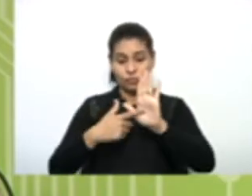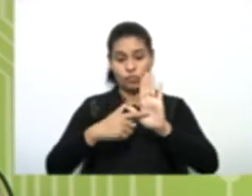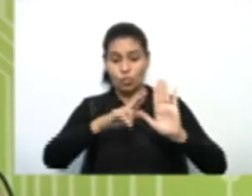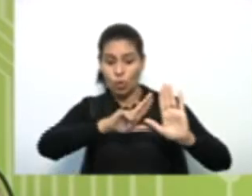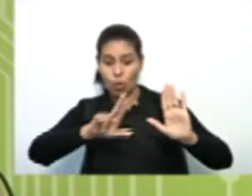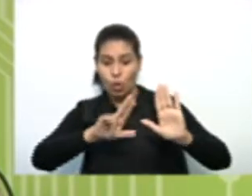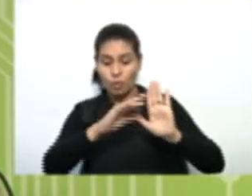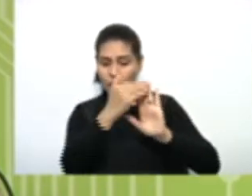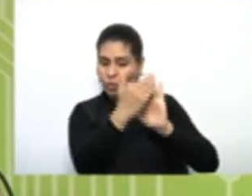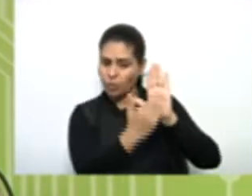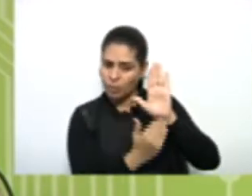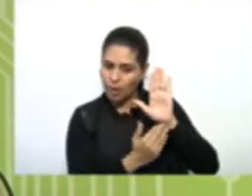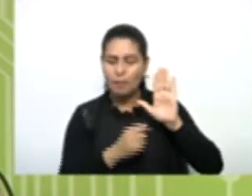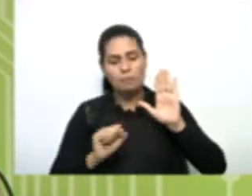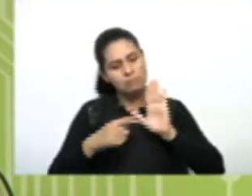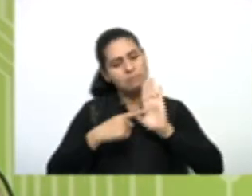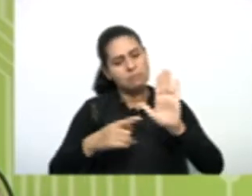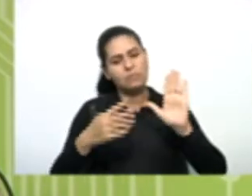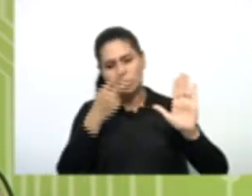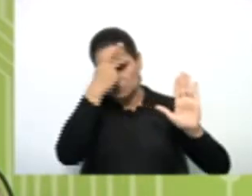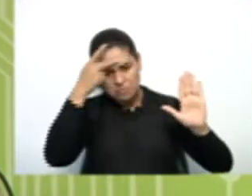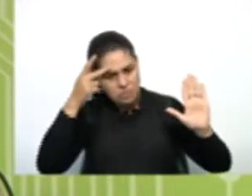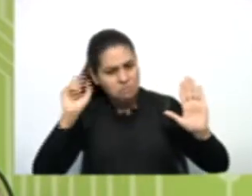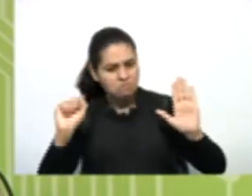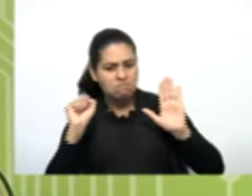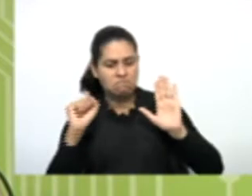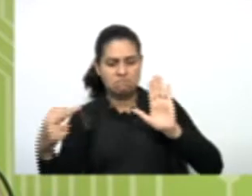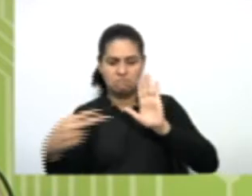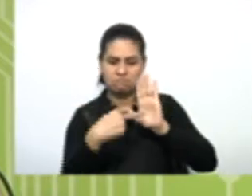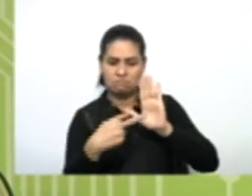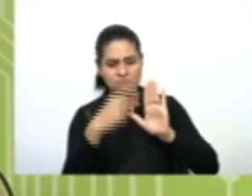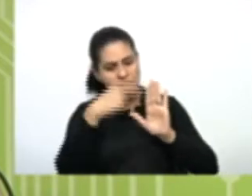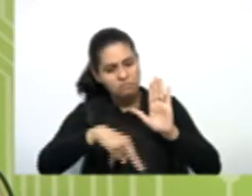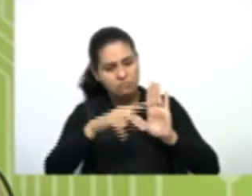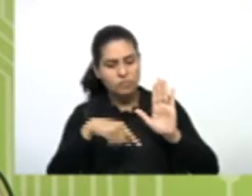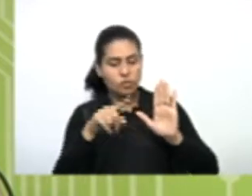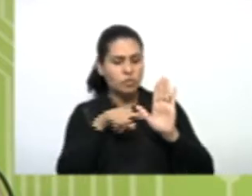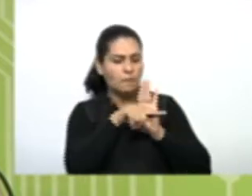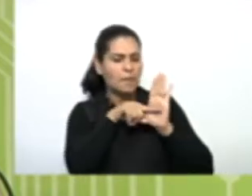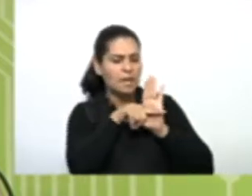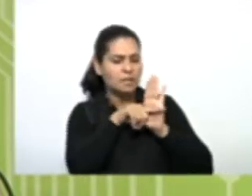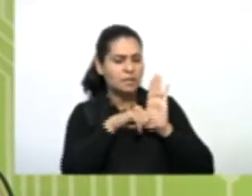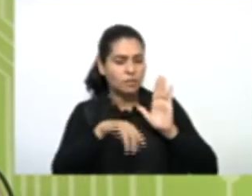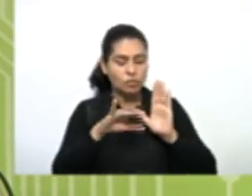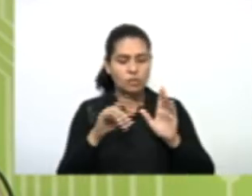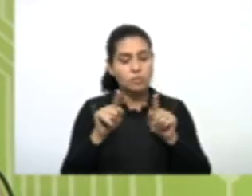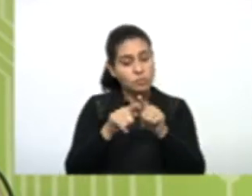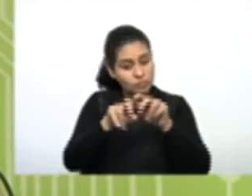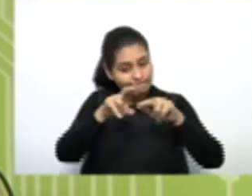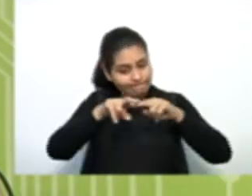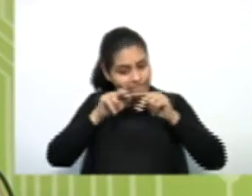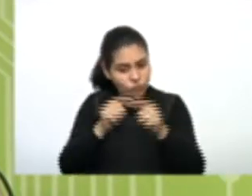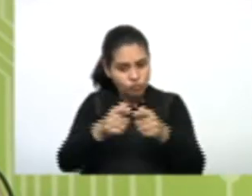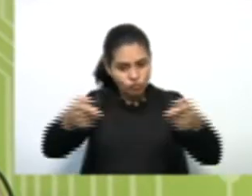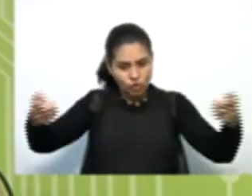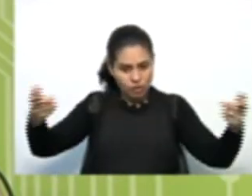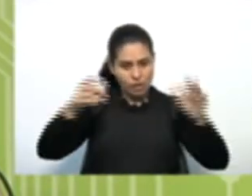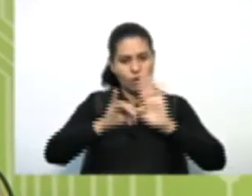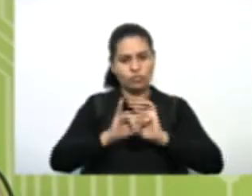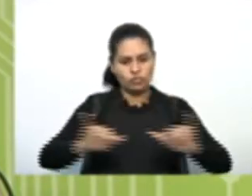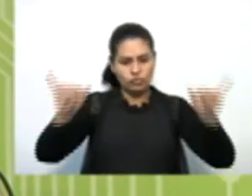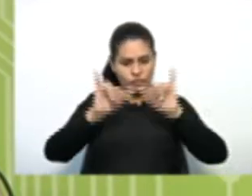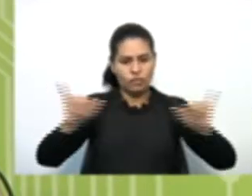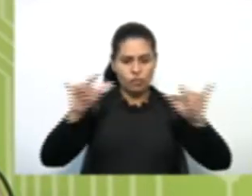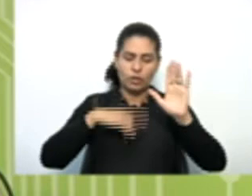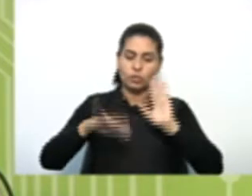para a população e você pode conhecer a lucratividade dessas empresas. Por isso que os jornais divulgam a lucratividade dos bancos, da Vale do